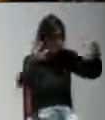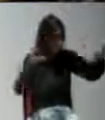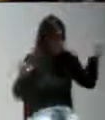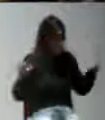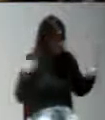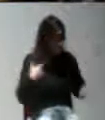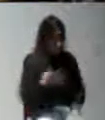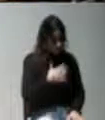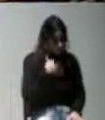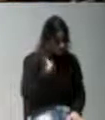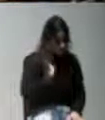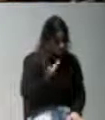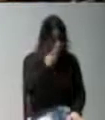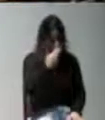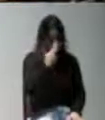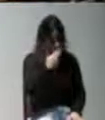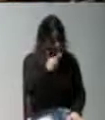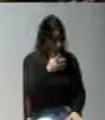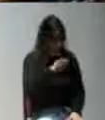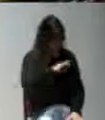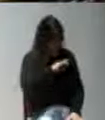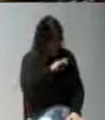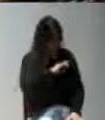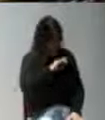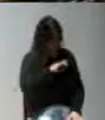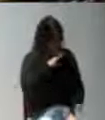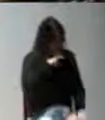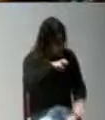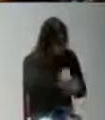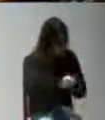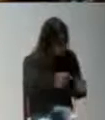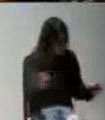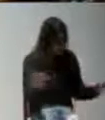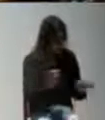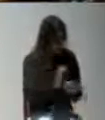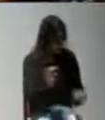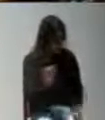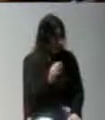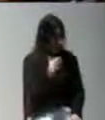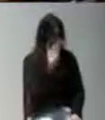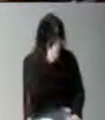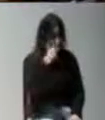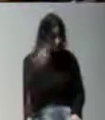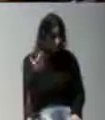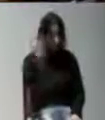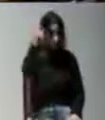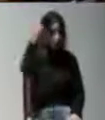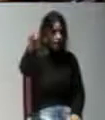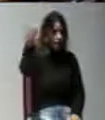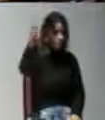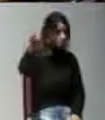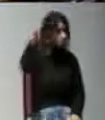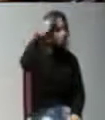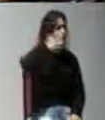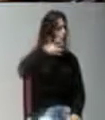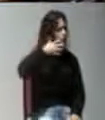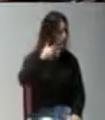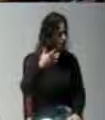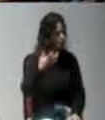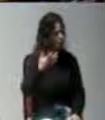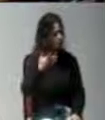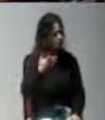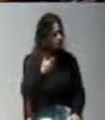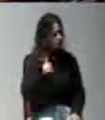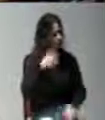não tem passagem. Sim? São consequências da reação às forças de ordem. Mas em nenhum caso,